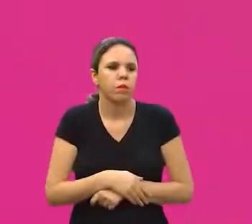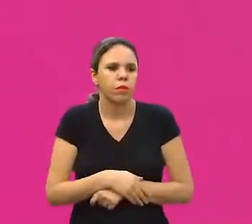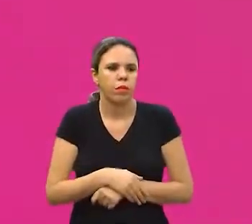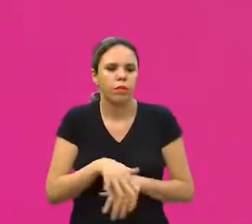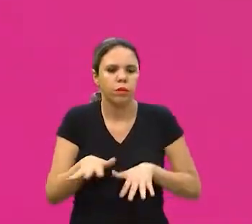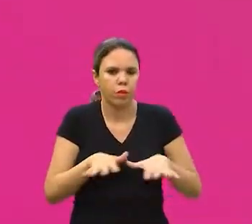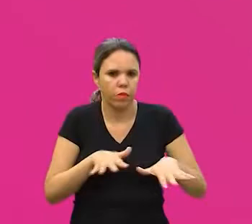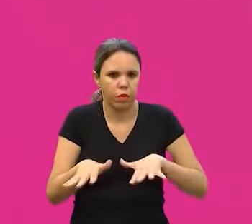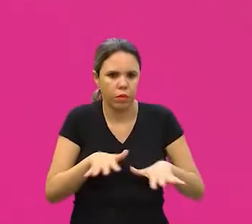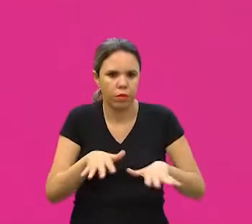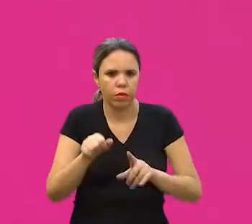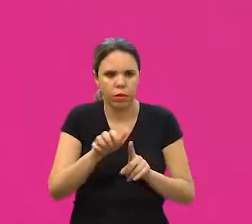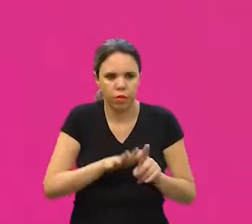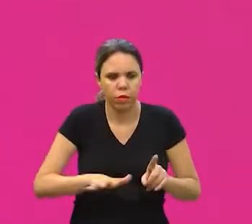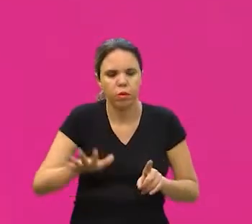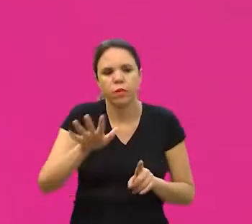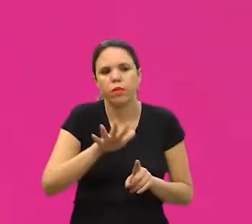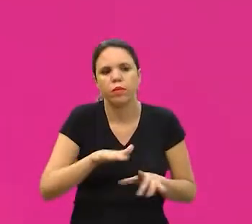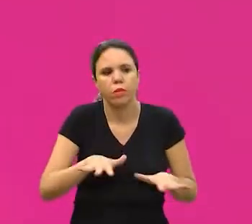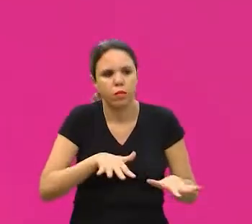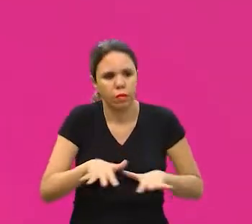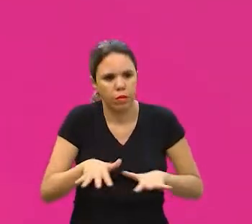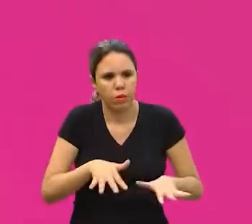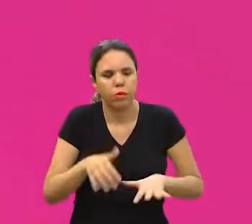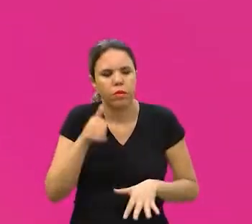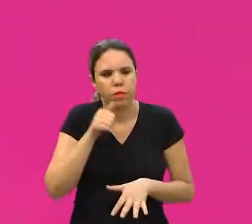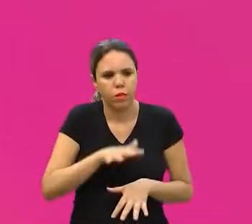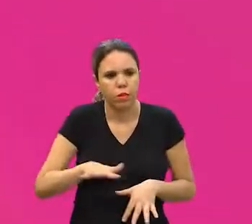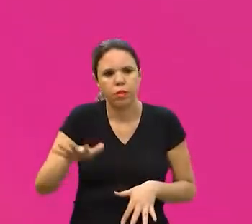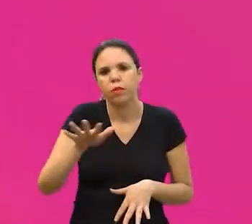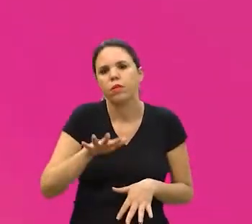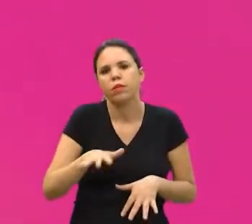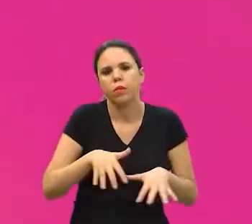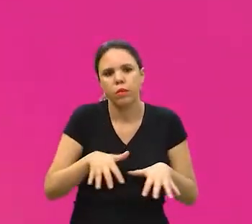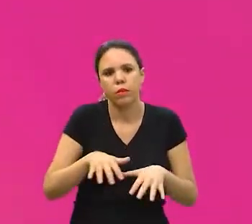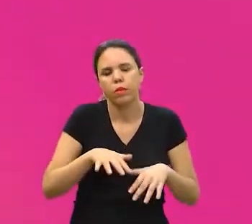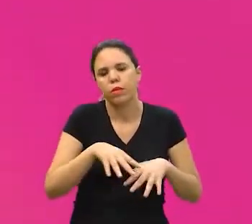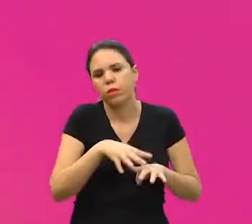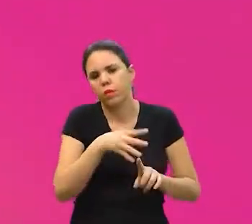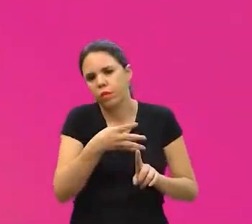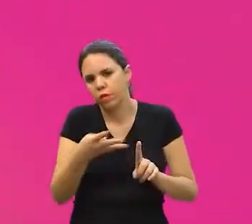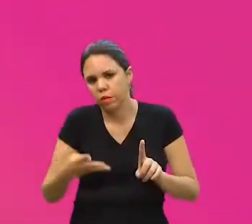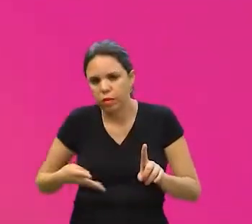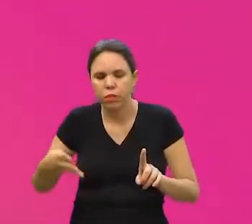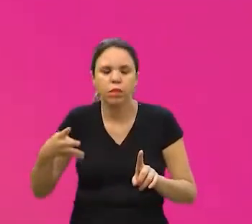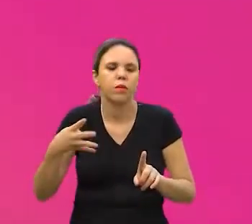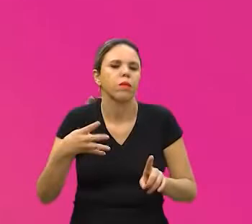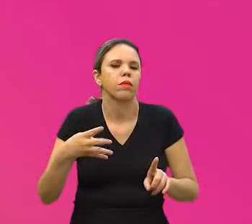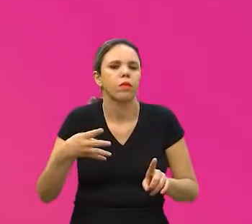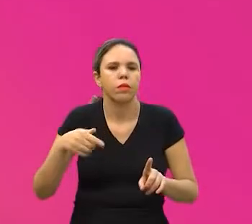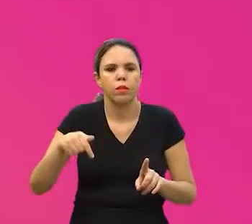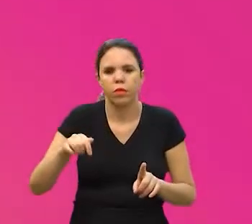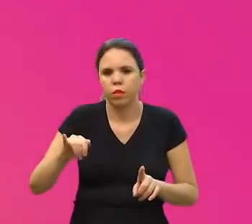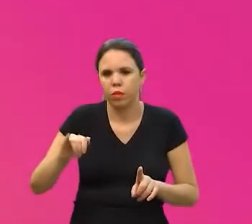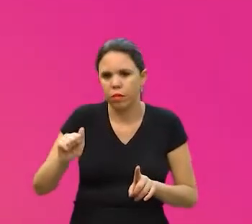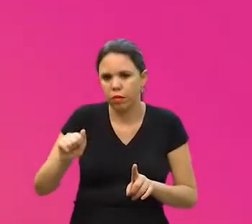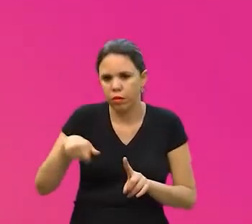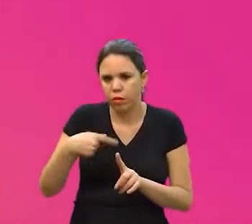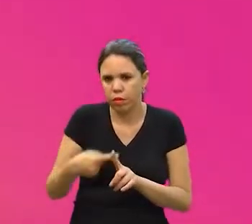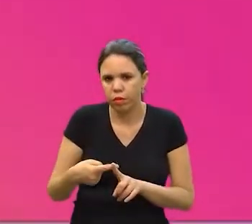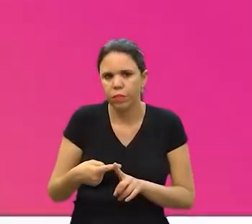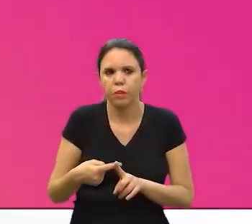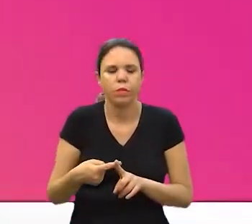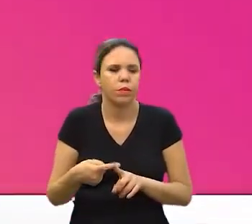demandadas pelos movimentos sociais, pelos movimentos de mulheres, pelos movimentos gays, pelos movimentos